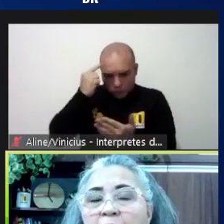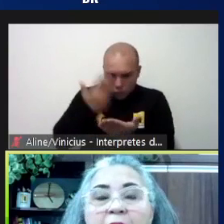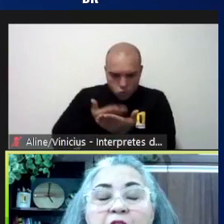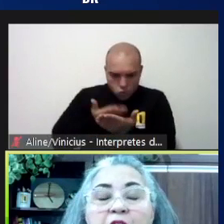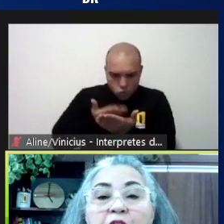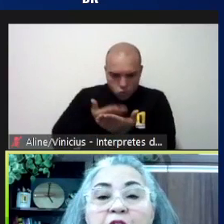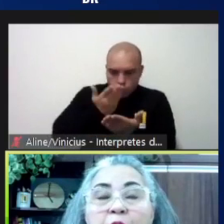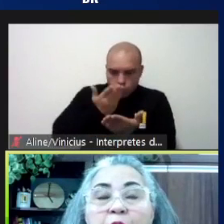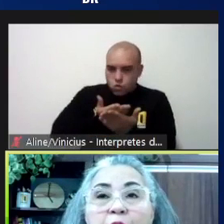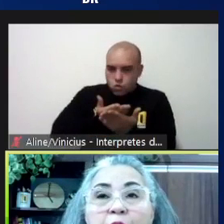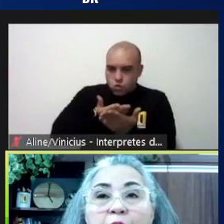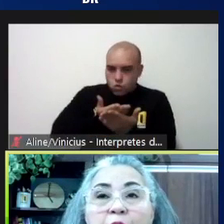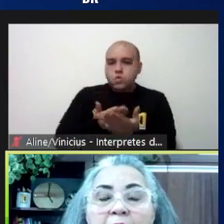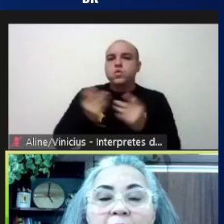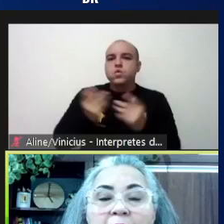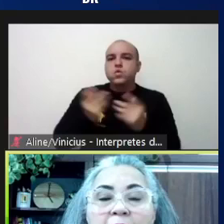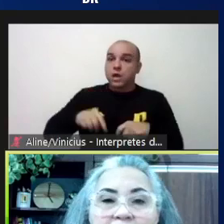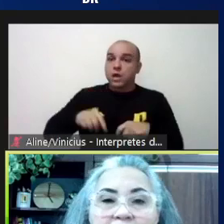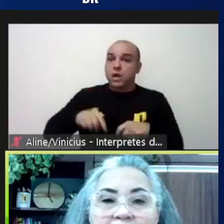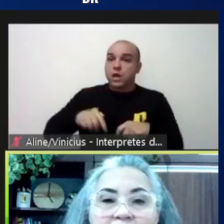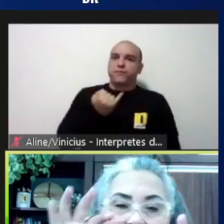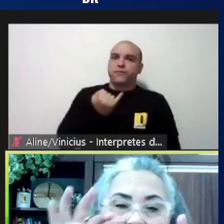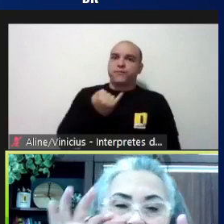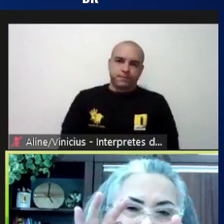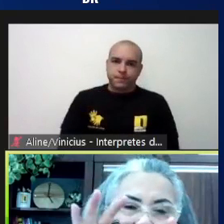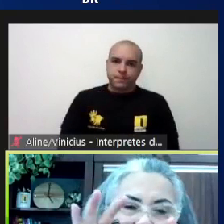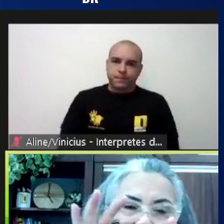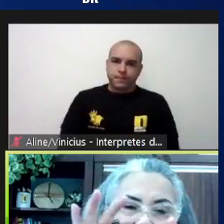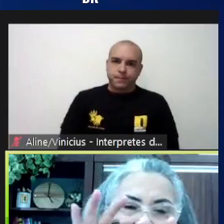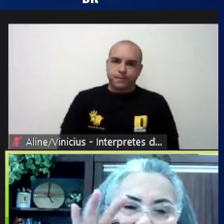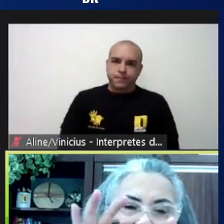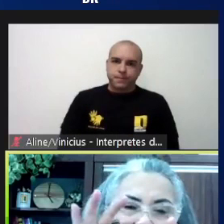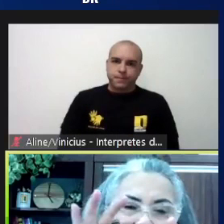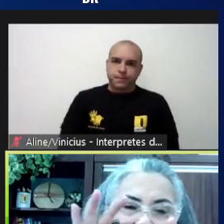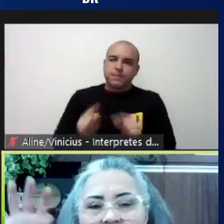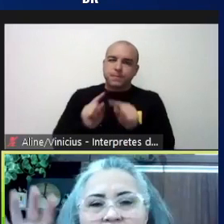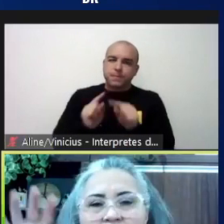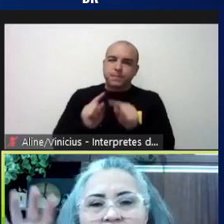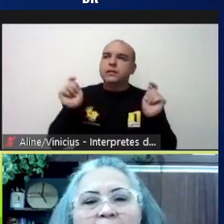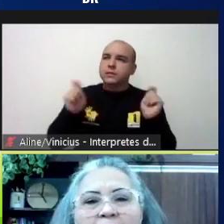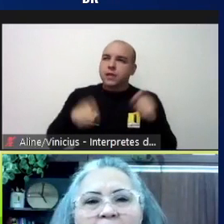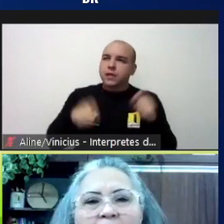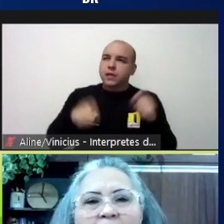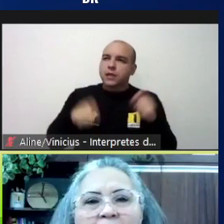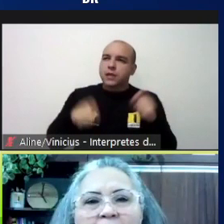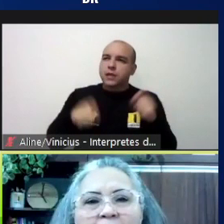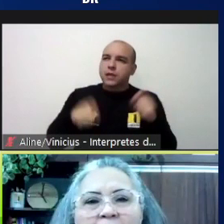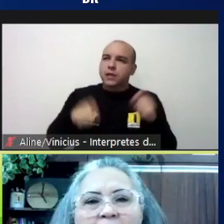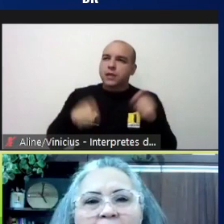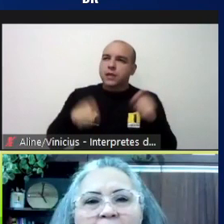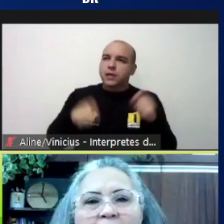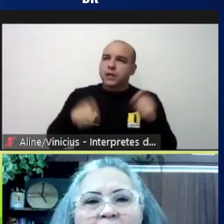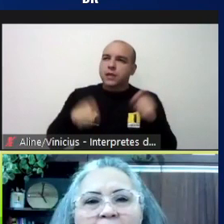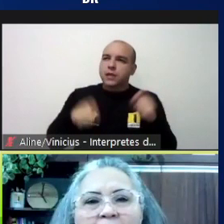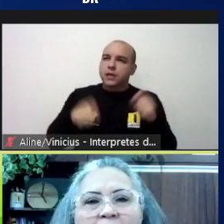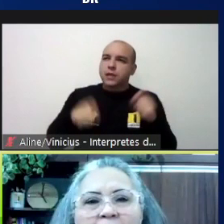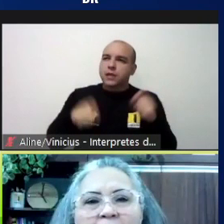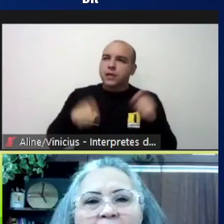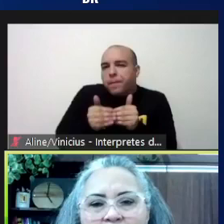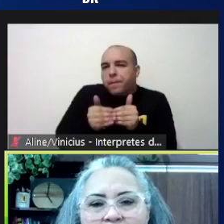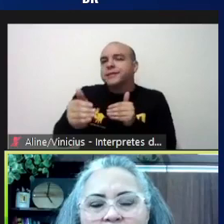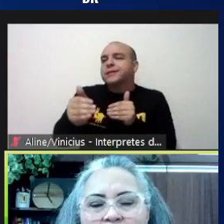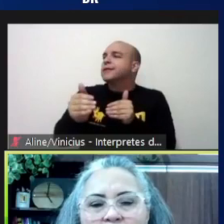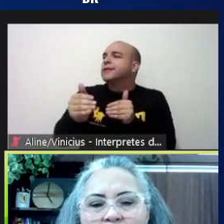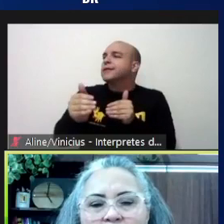eu acredito que esse seja a pontinha do novelo de lã para que a gente possa realmente depois